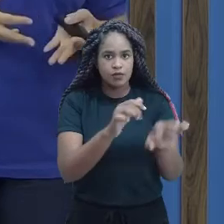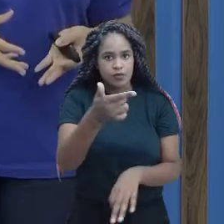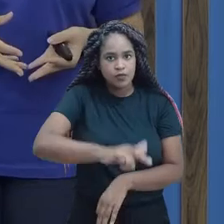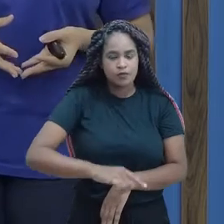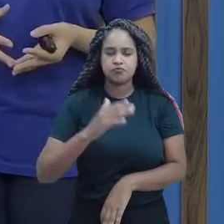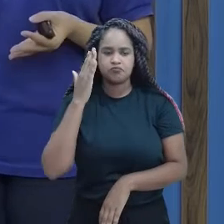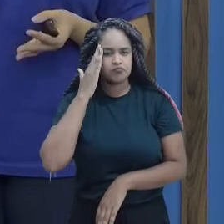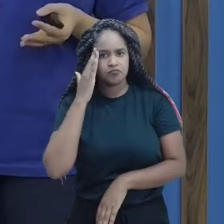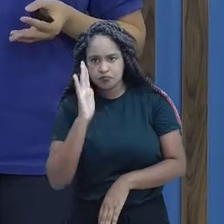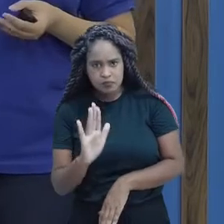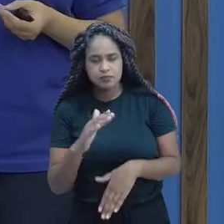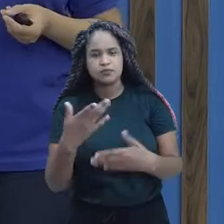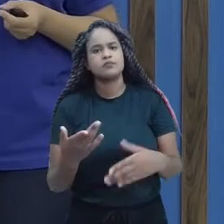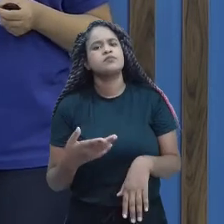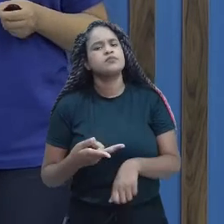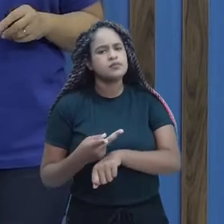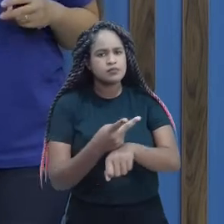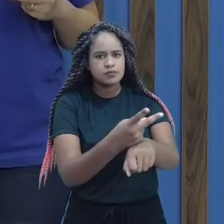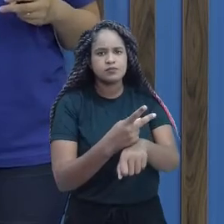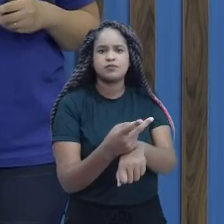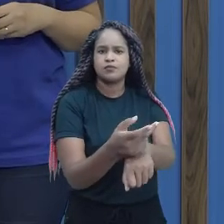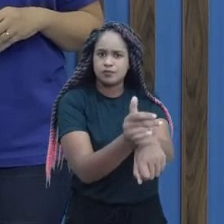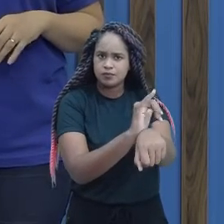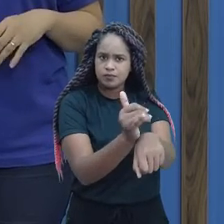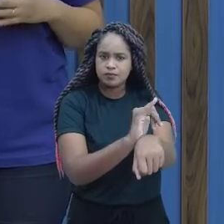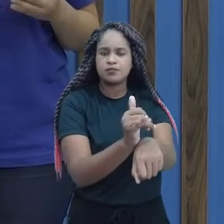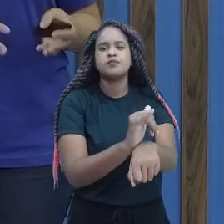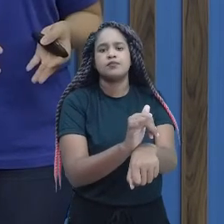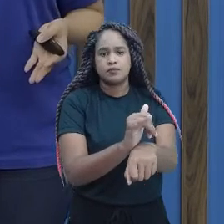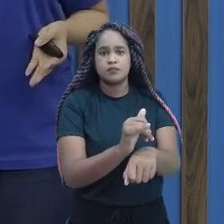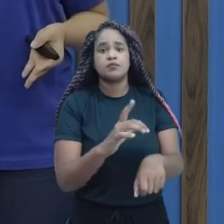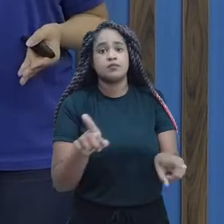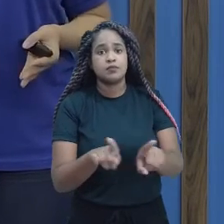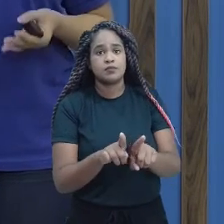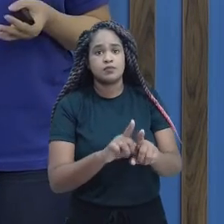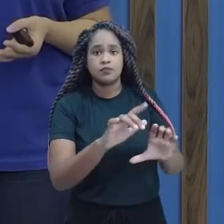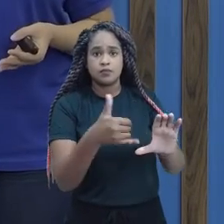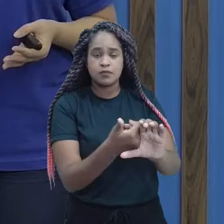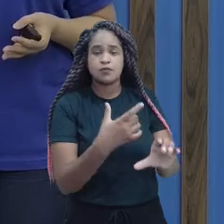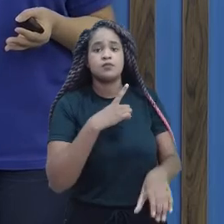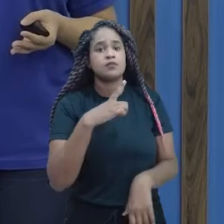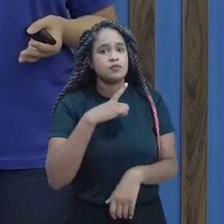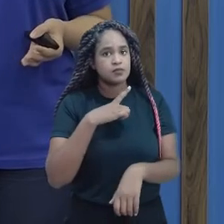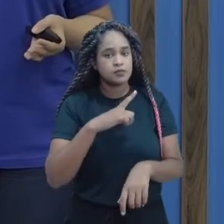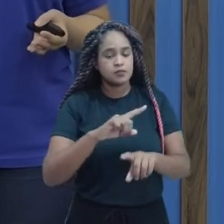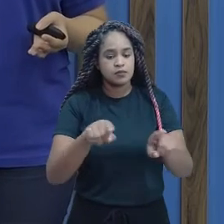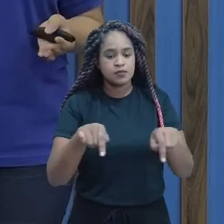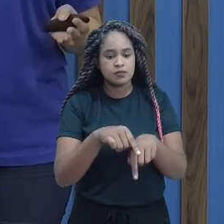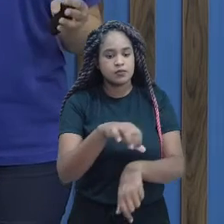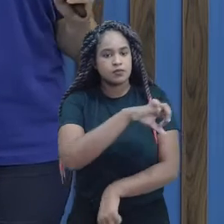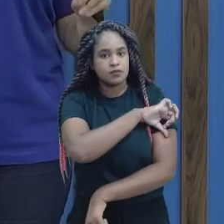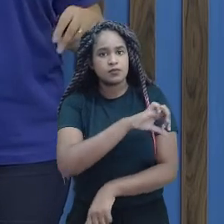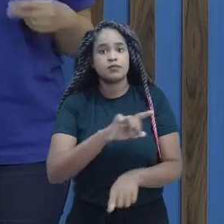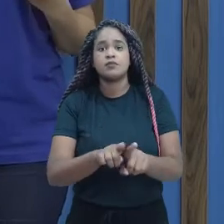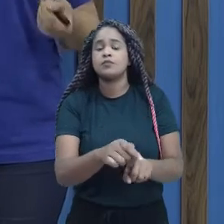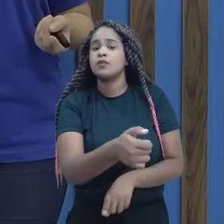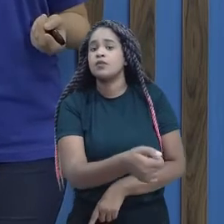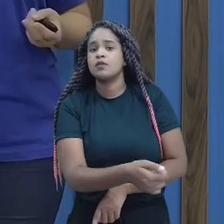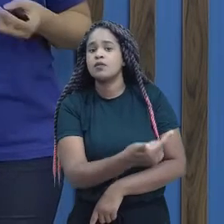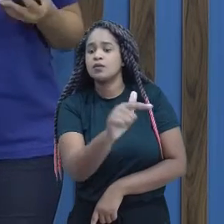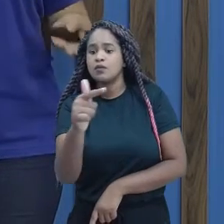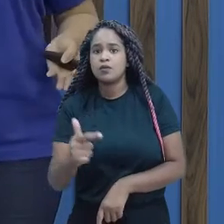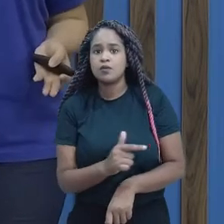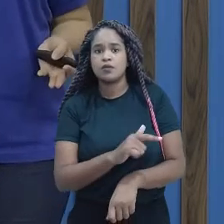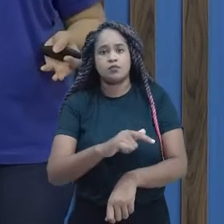estiver entendendo, dá uma olhadinha lá no canal, no repositório. Além, como eu falei do 9º, tem nas outras turmas aula de porcentagem com outros